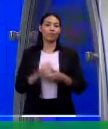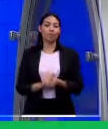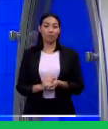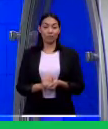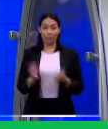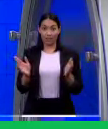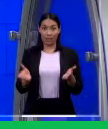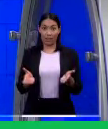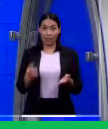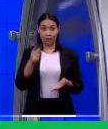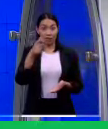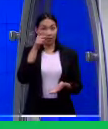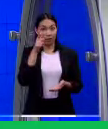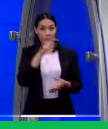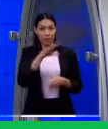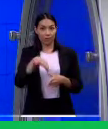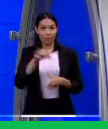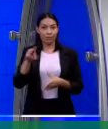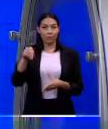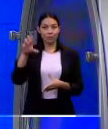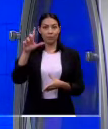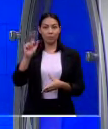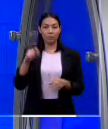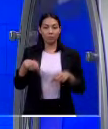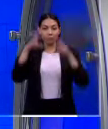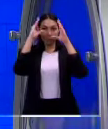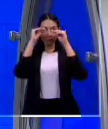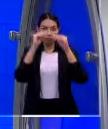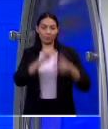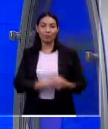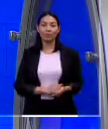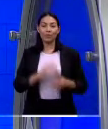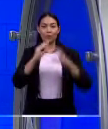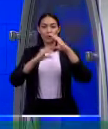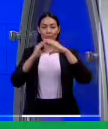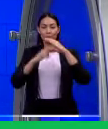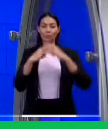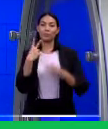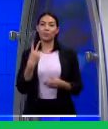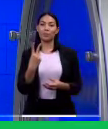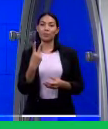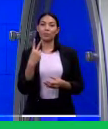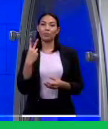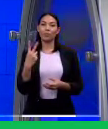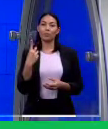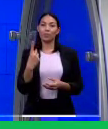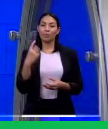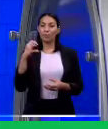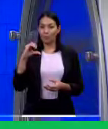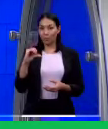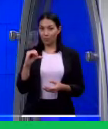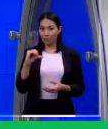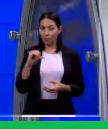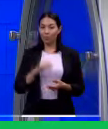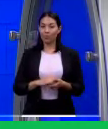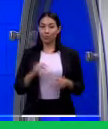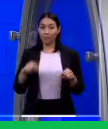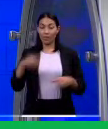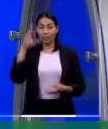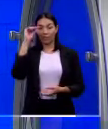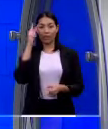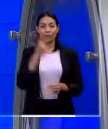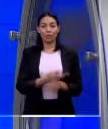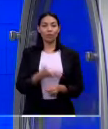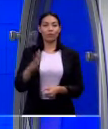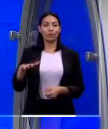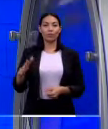partir de agora você acompanha o sorteio da Mega Sena desta noite. É o concurso 2219, que nesta noite